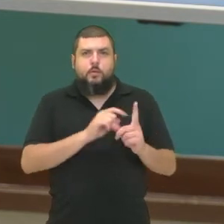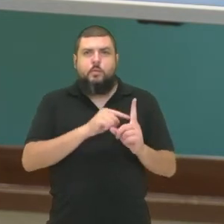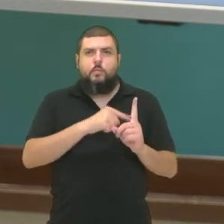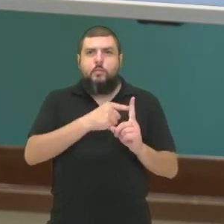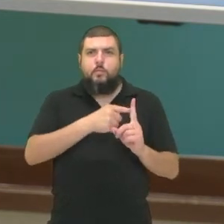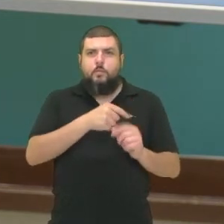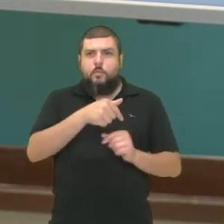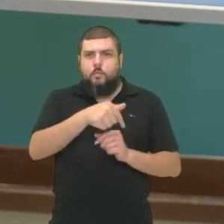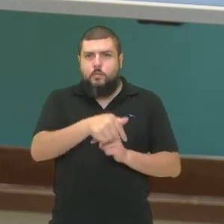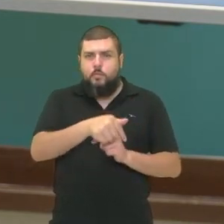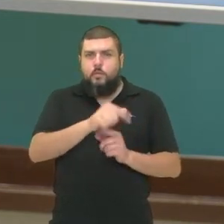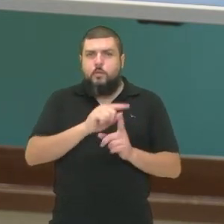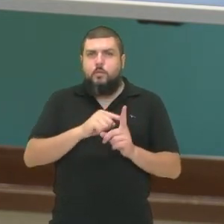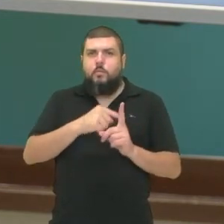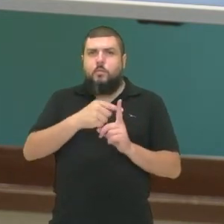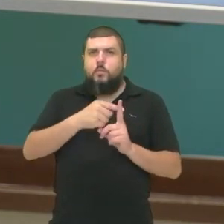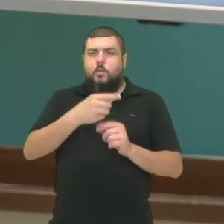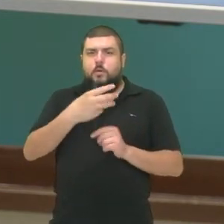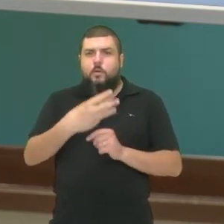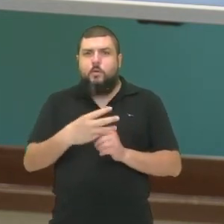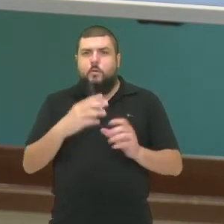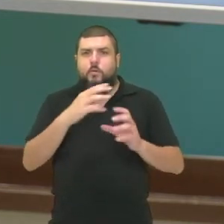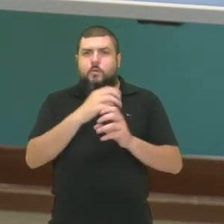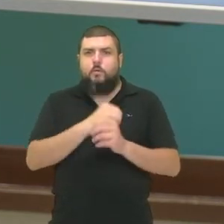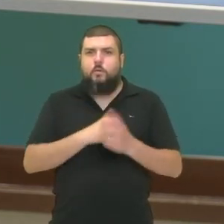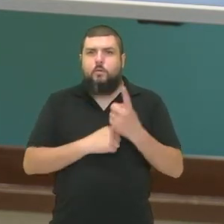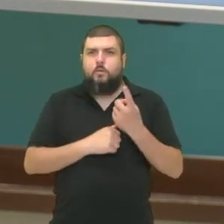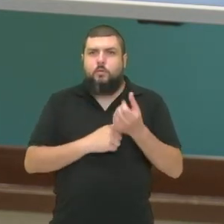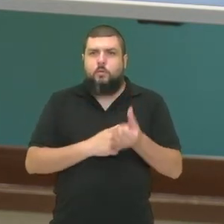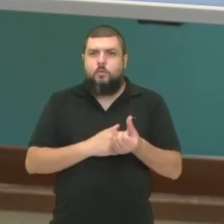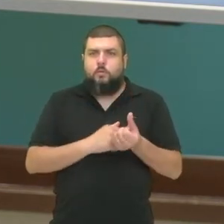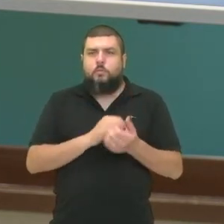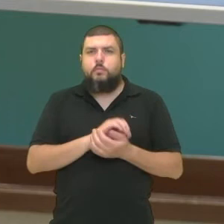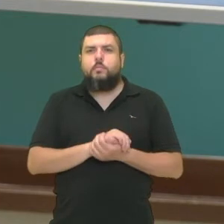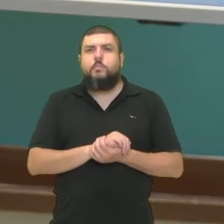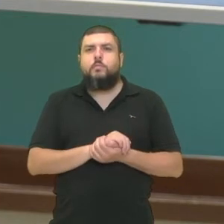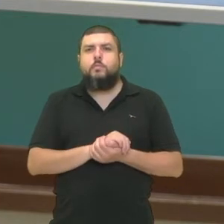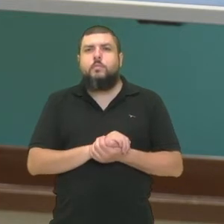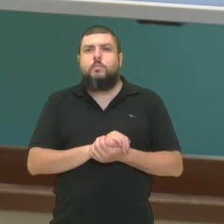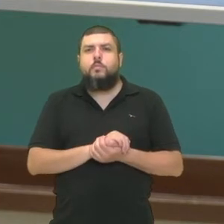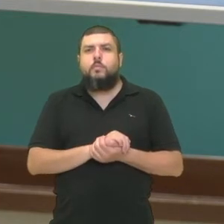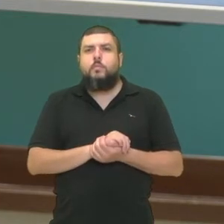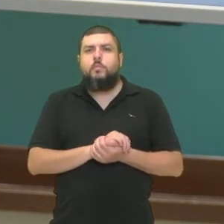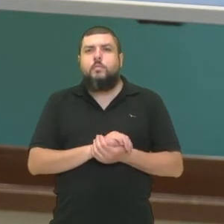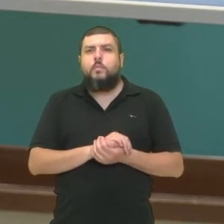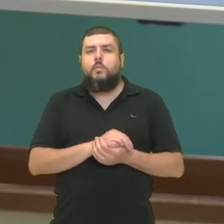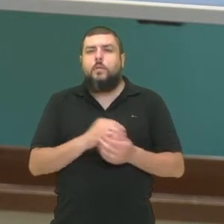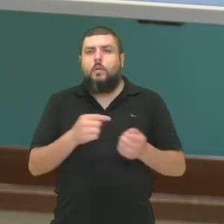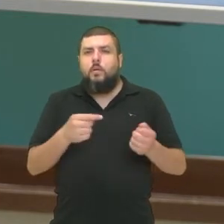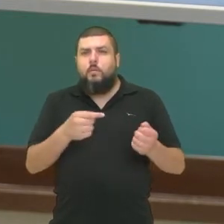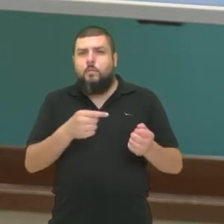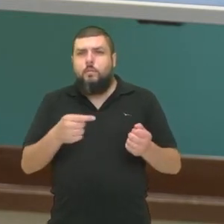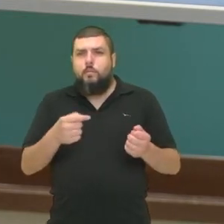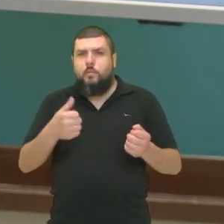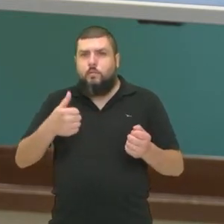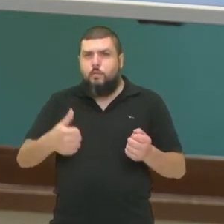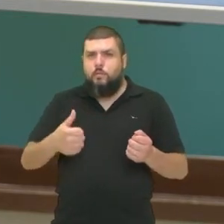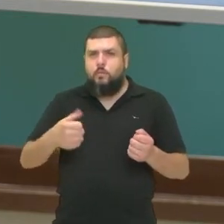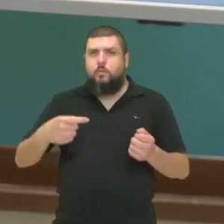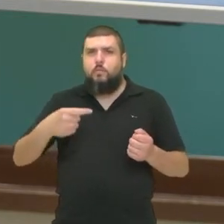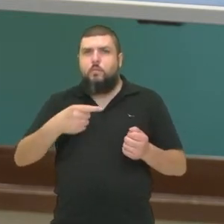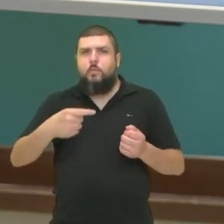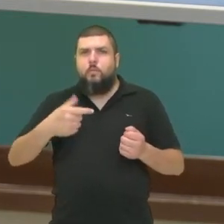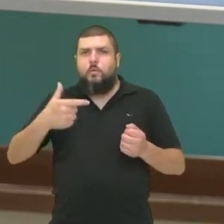13, mais 3, 16. Os sinais negativos, menos 1, menos 1,